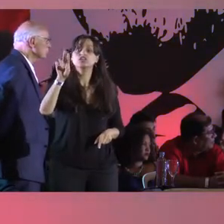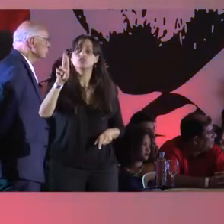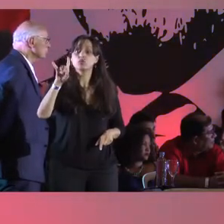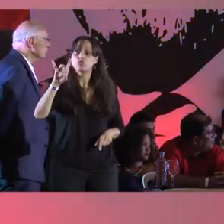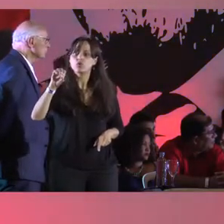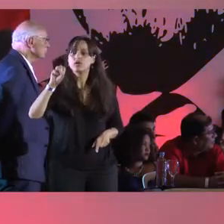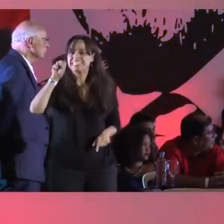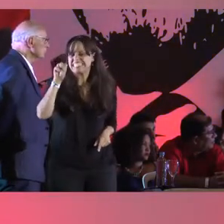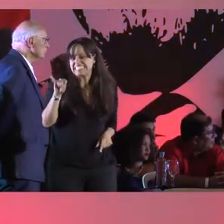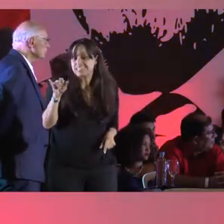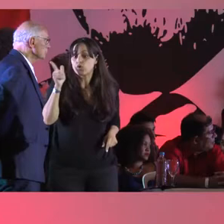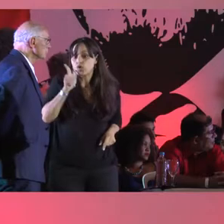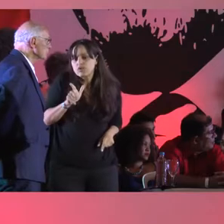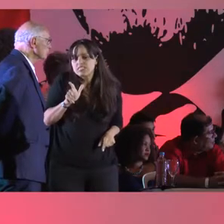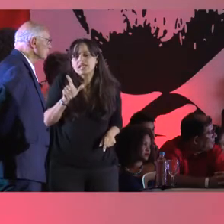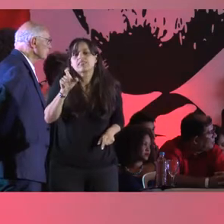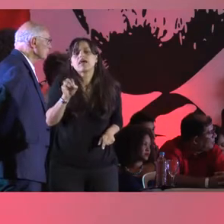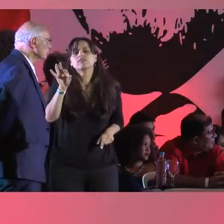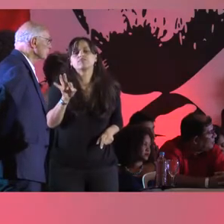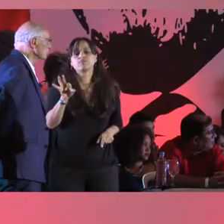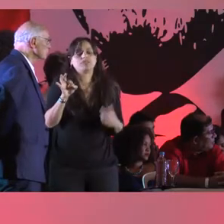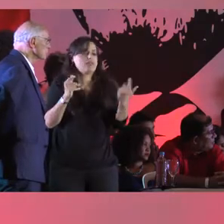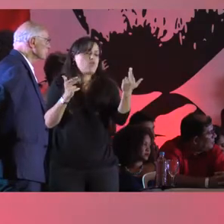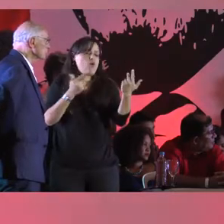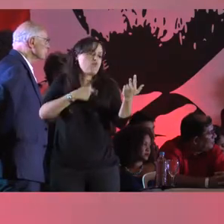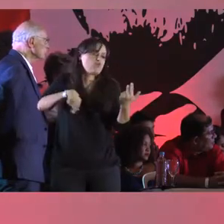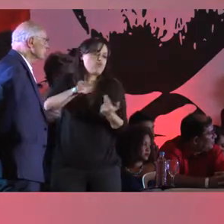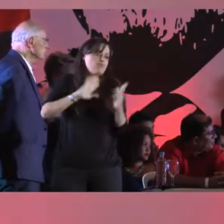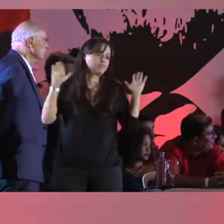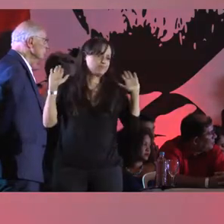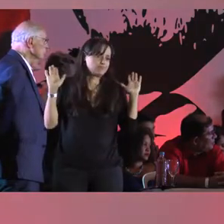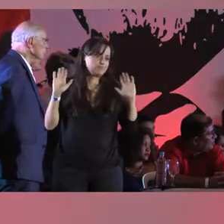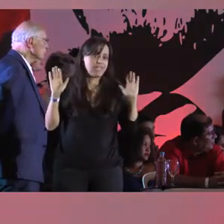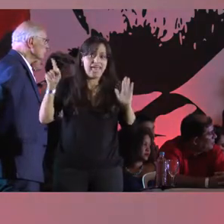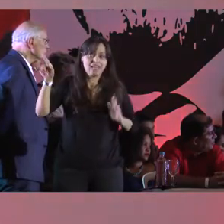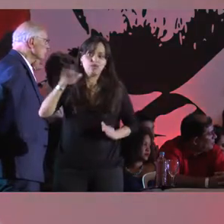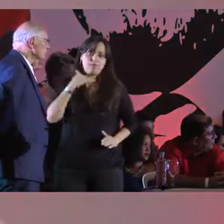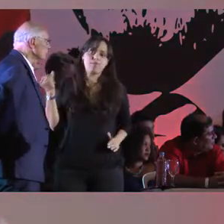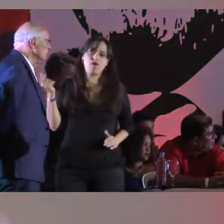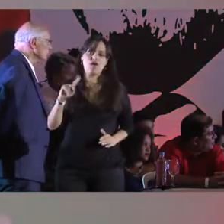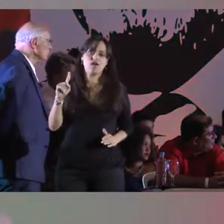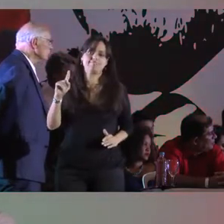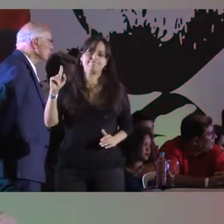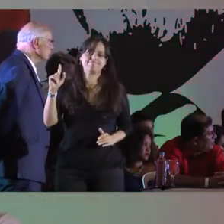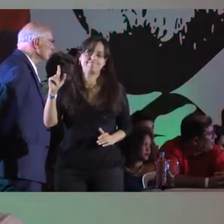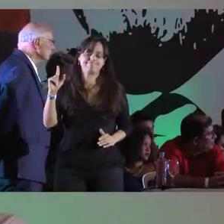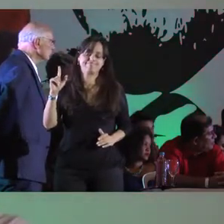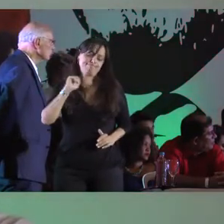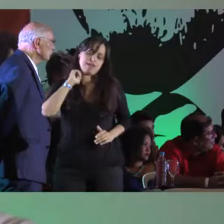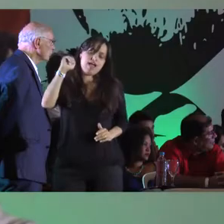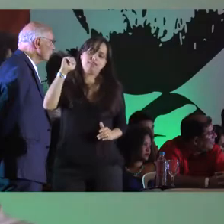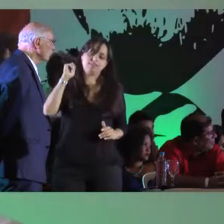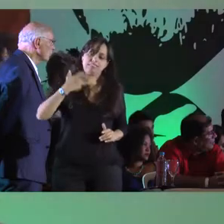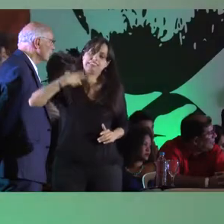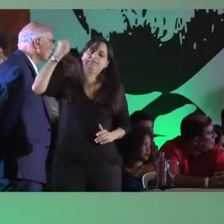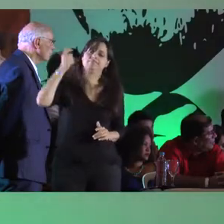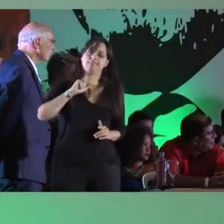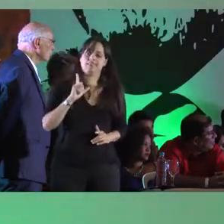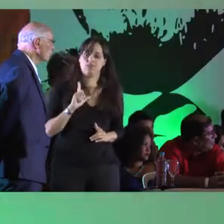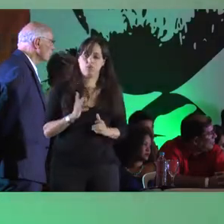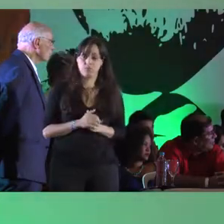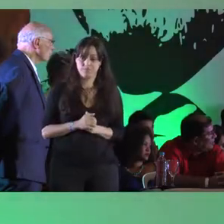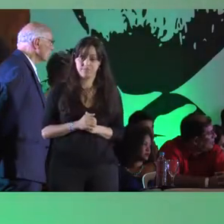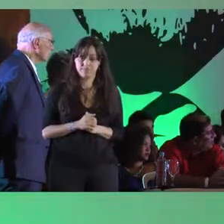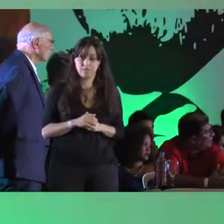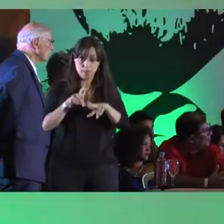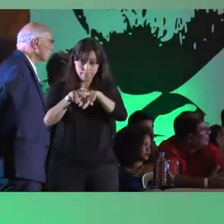rua 10% do que foram quando ele morreu para a rua, ele não teria sido morto, não teria se matado. Então eles estão numa encalacrada,